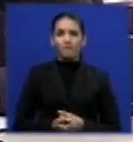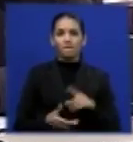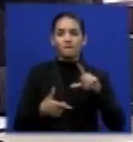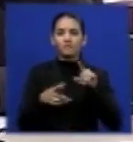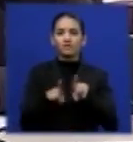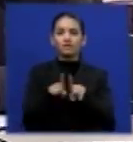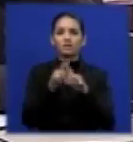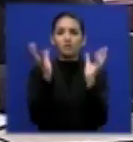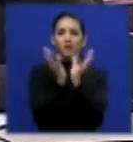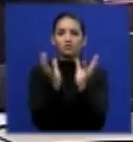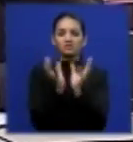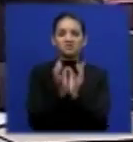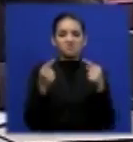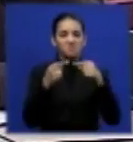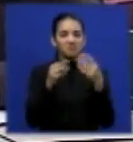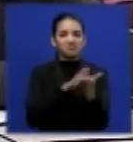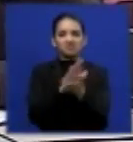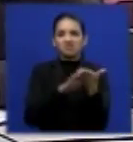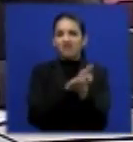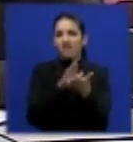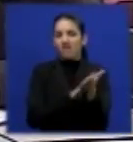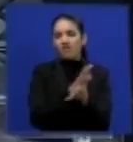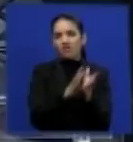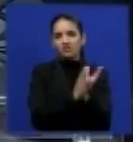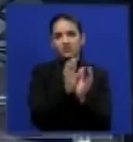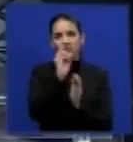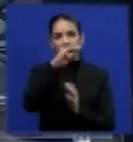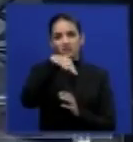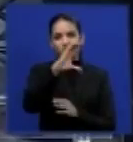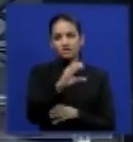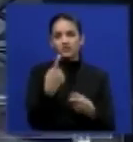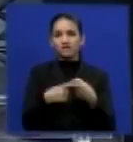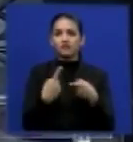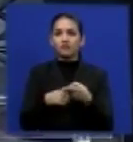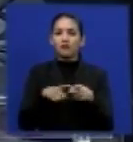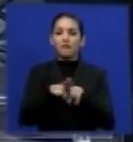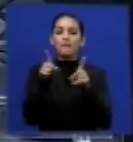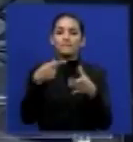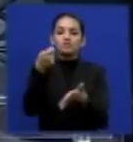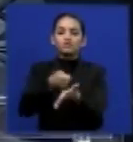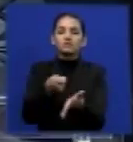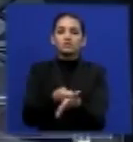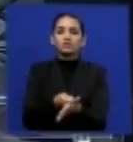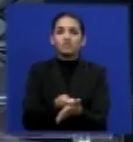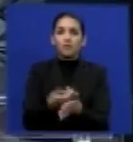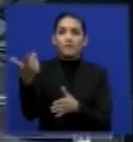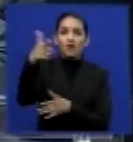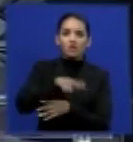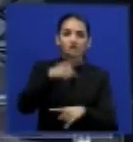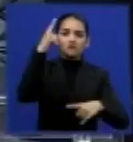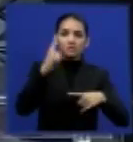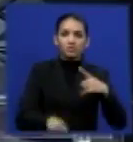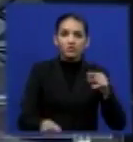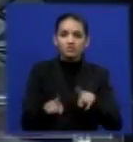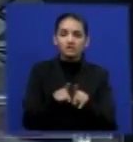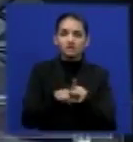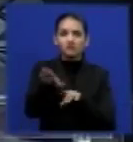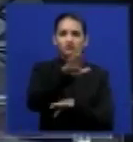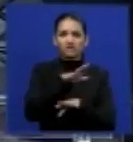discordou do painel e determinou que para manter a proibição Geral de importação de pneus